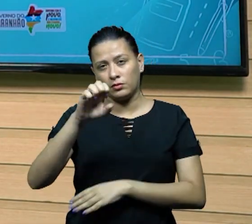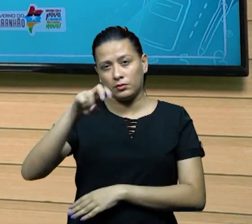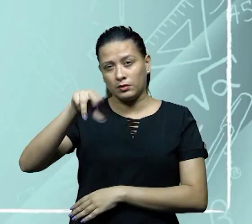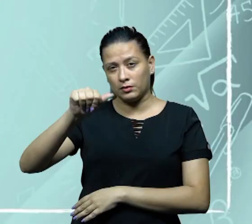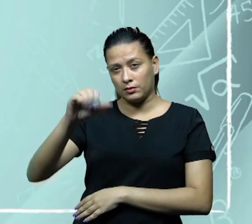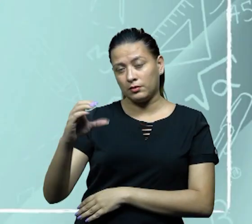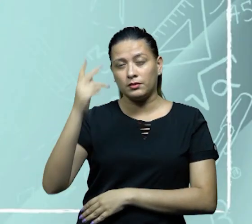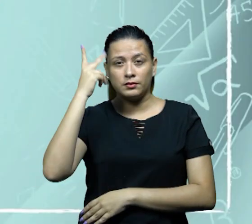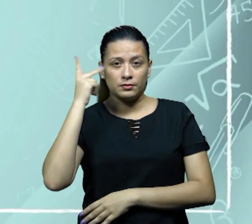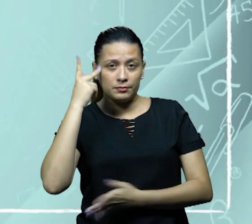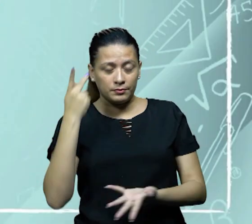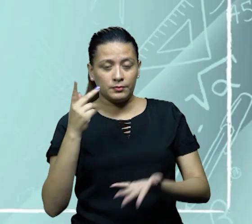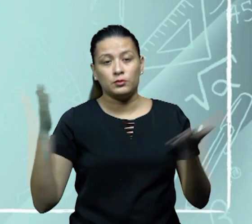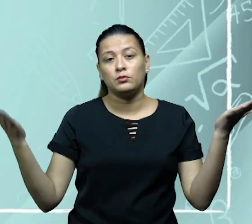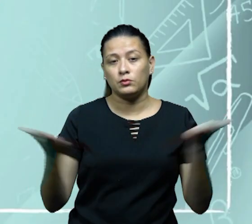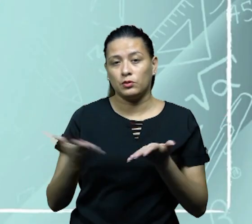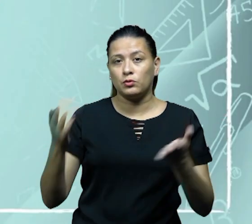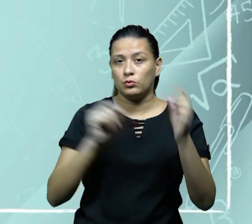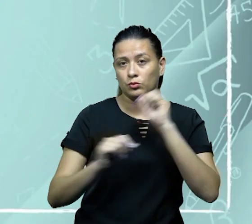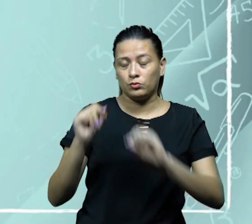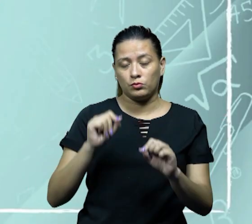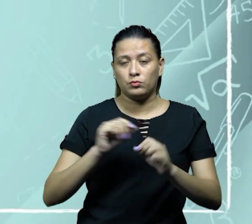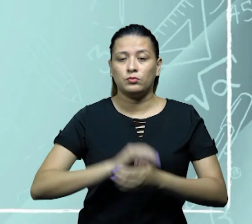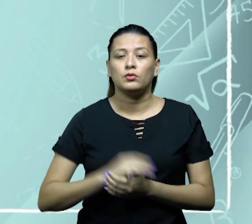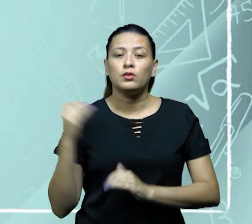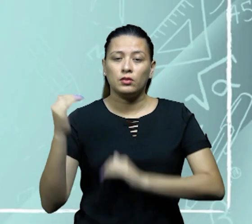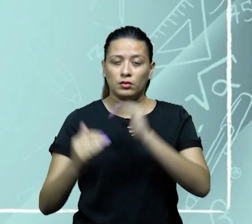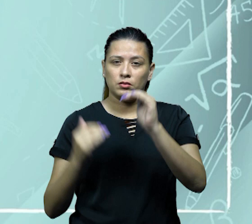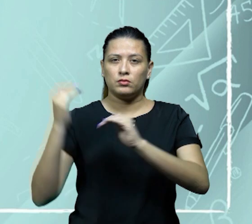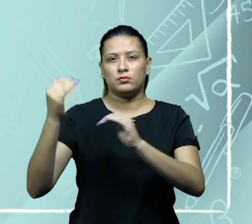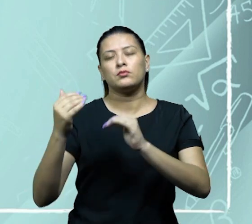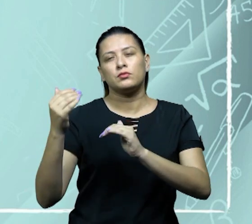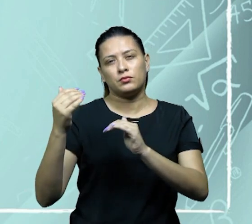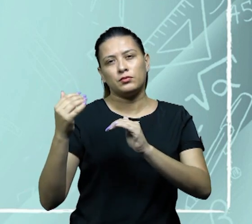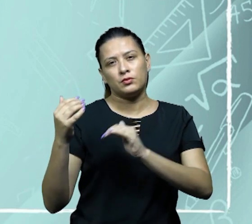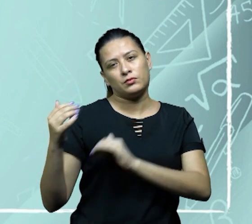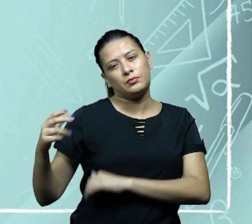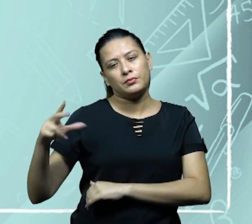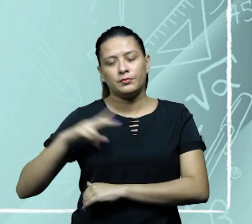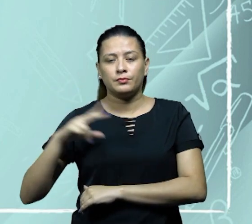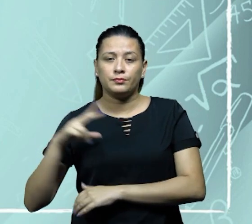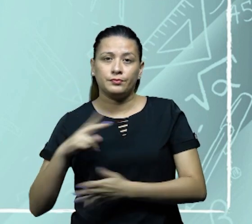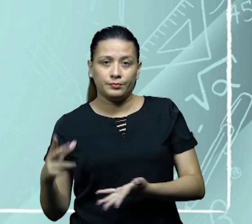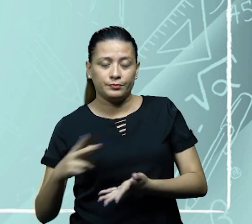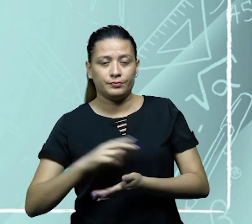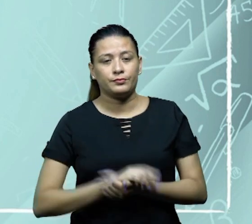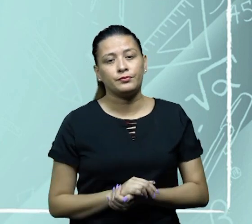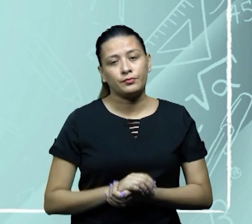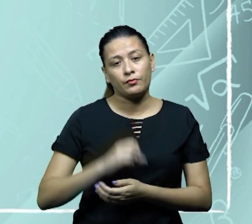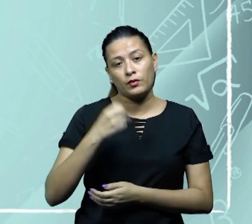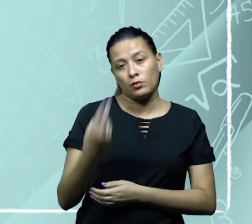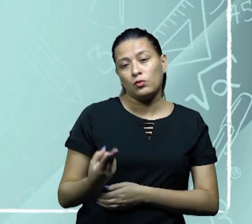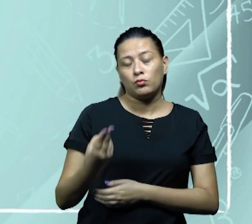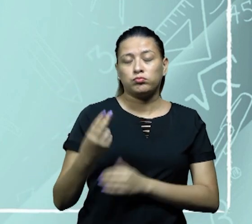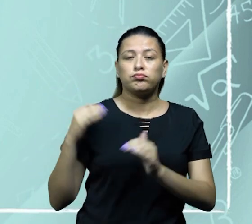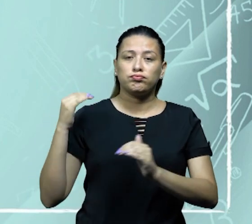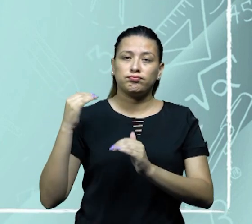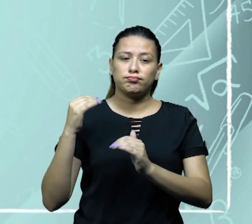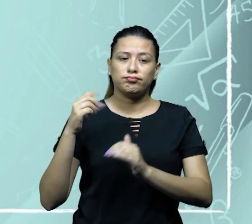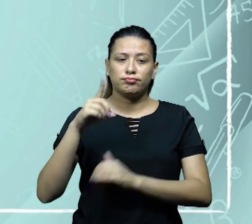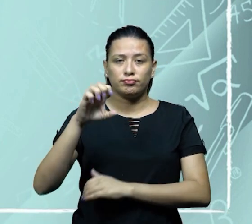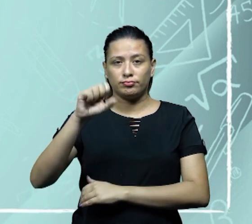São Paulo. Vamos falar hoje sobre desenvolvimento e desempenho de pessoal. Mudando a ordem, desempenho